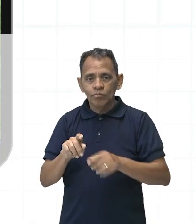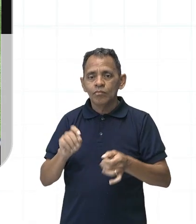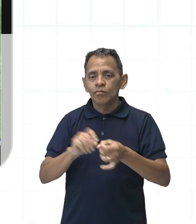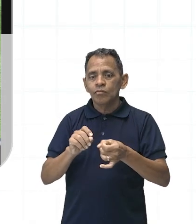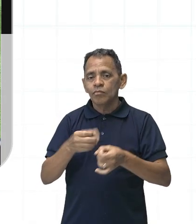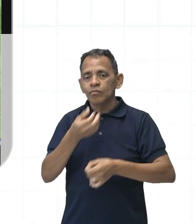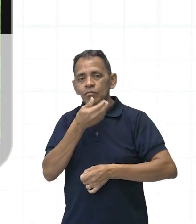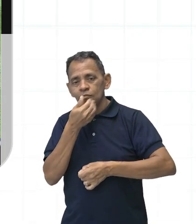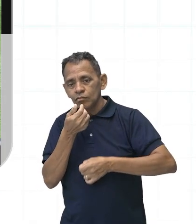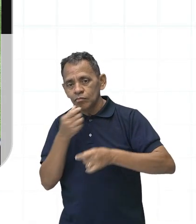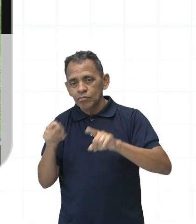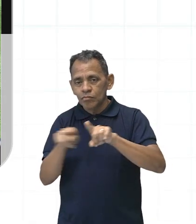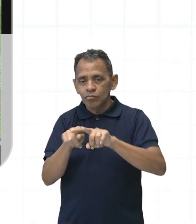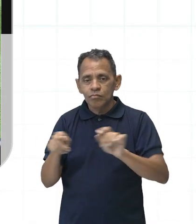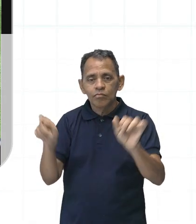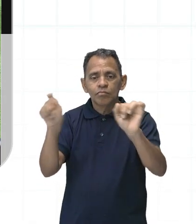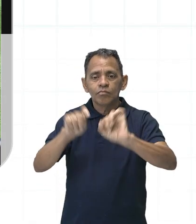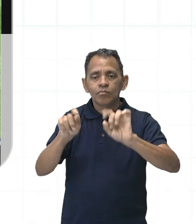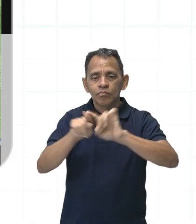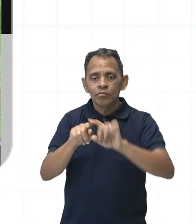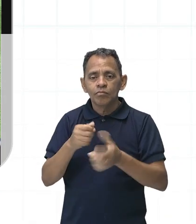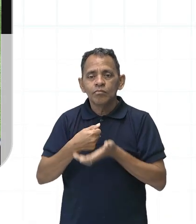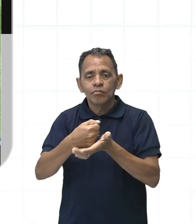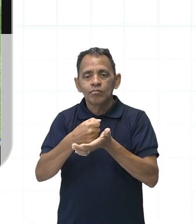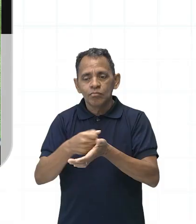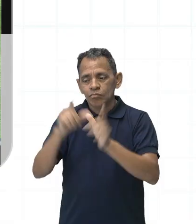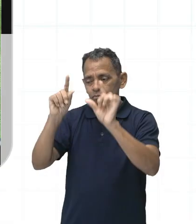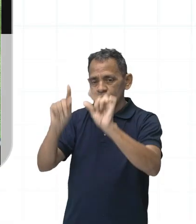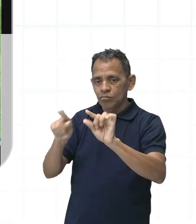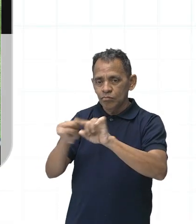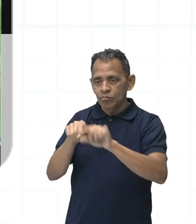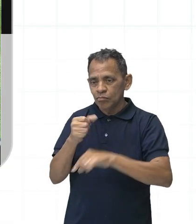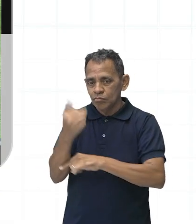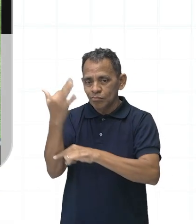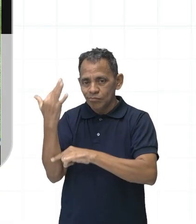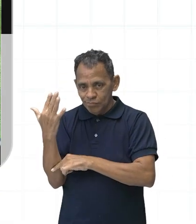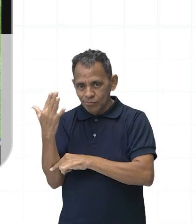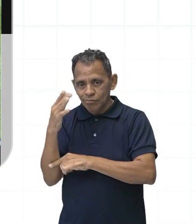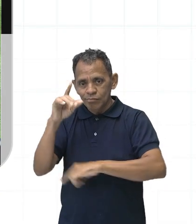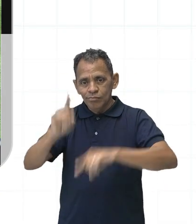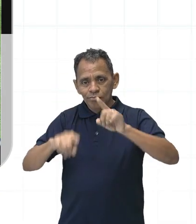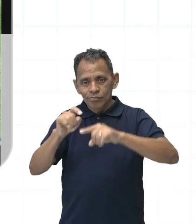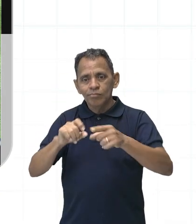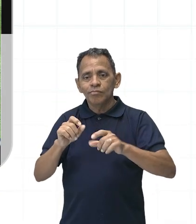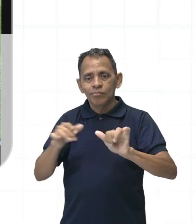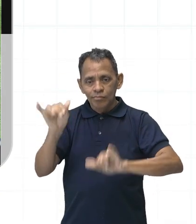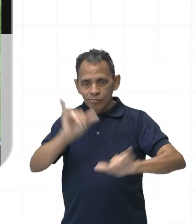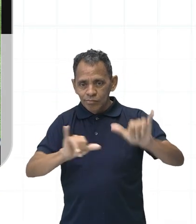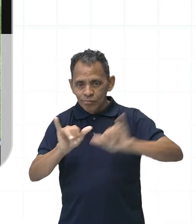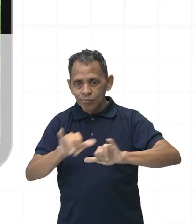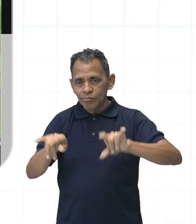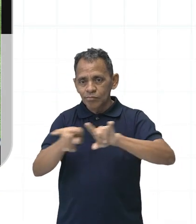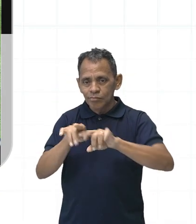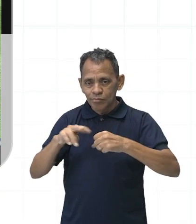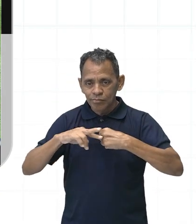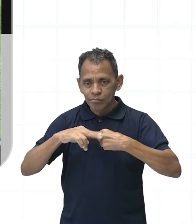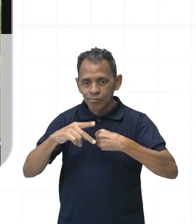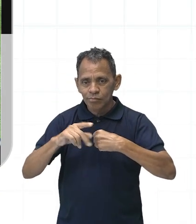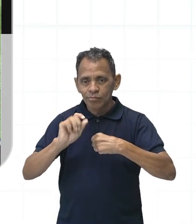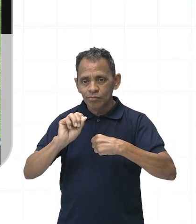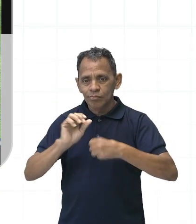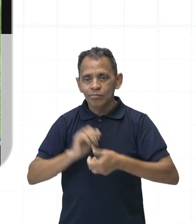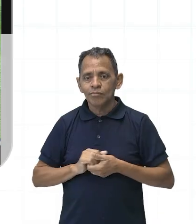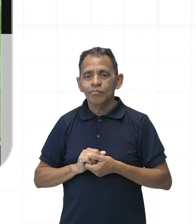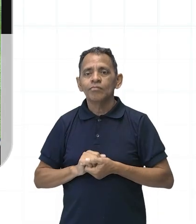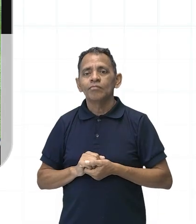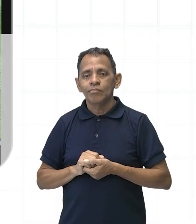exatidão, ajuda a reduzir ali a quantidade de substâncias químicas e, consequentemente, o quê? A